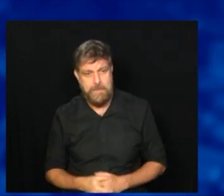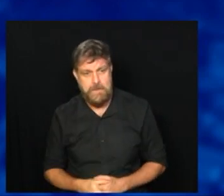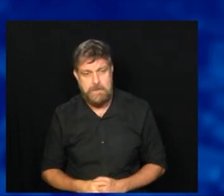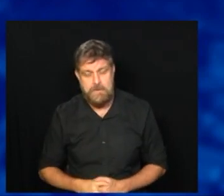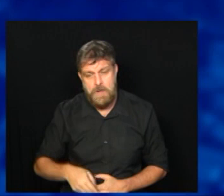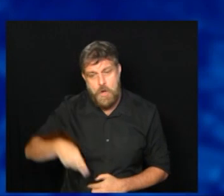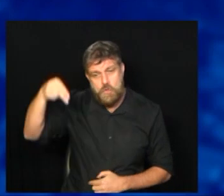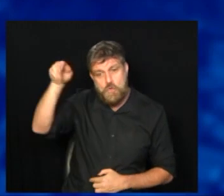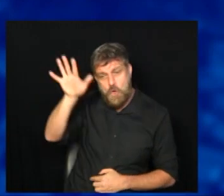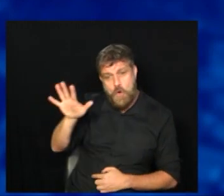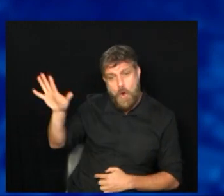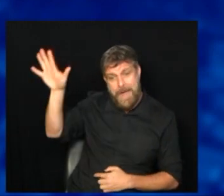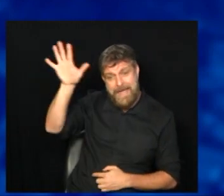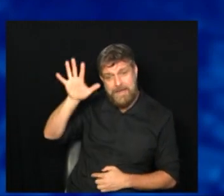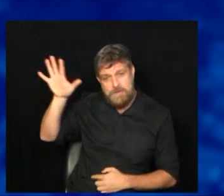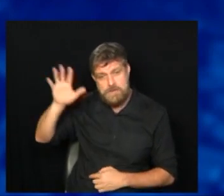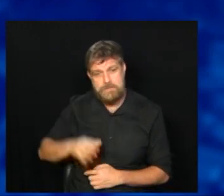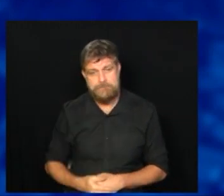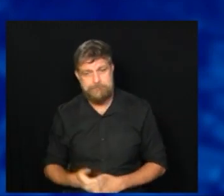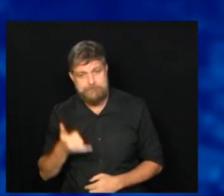994931419, na noroeste,